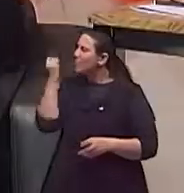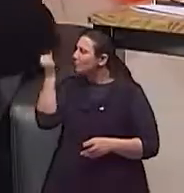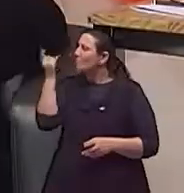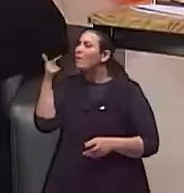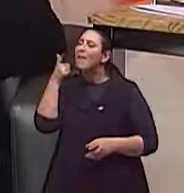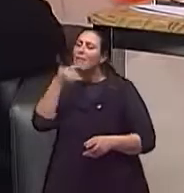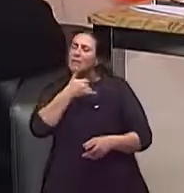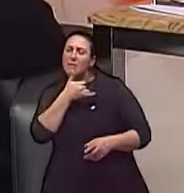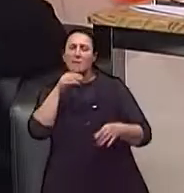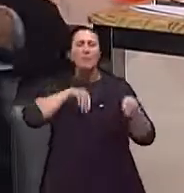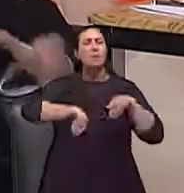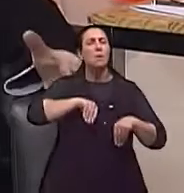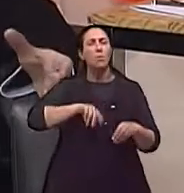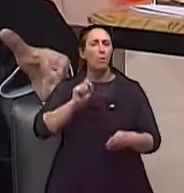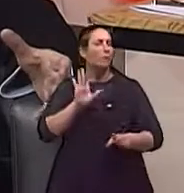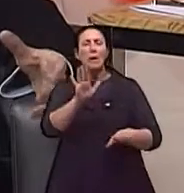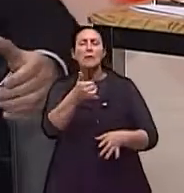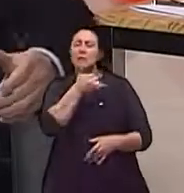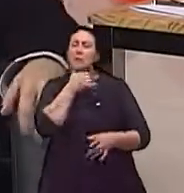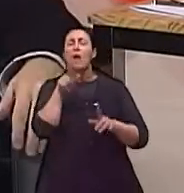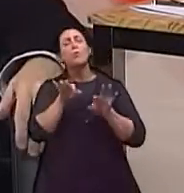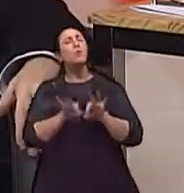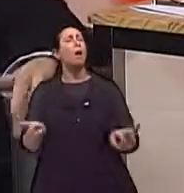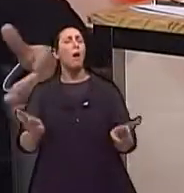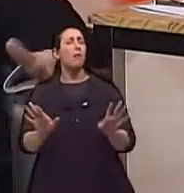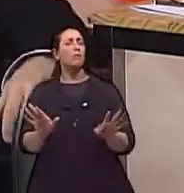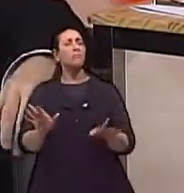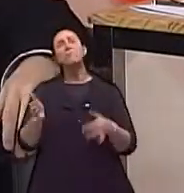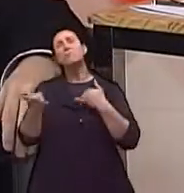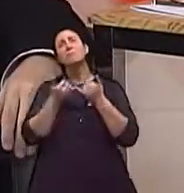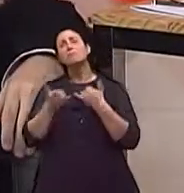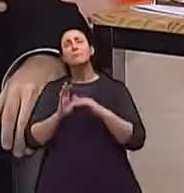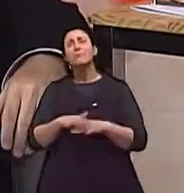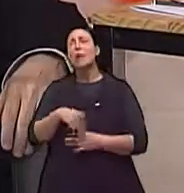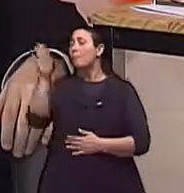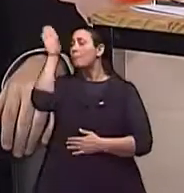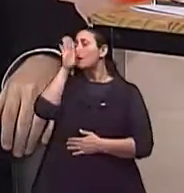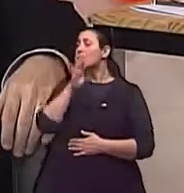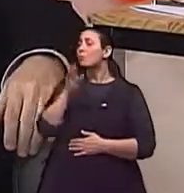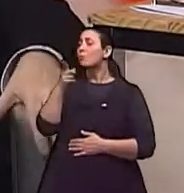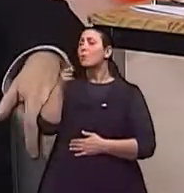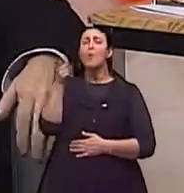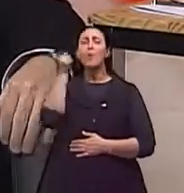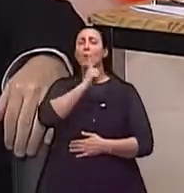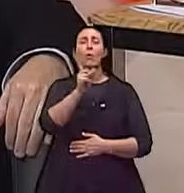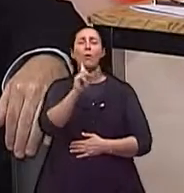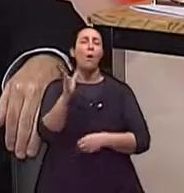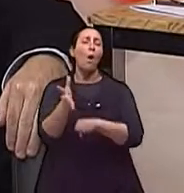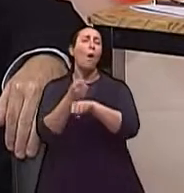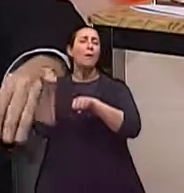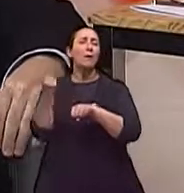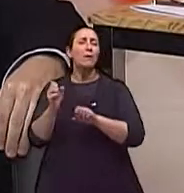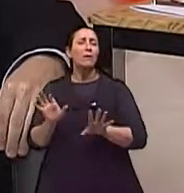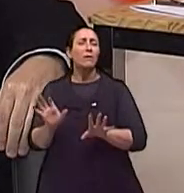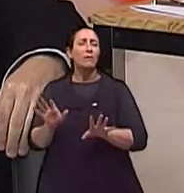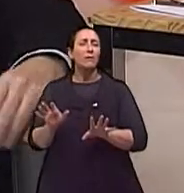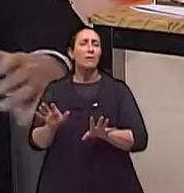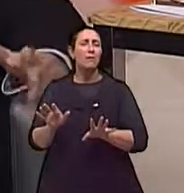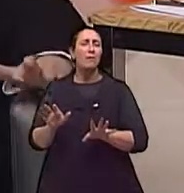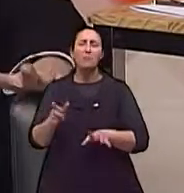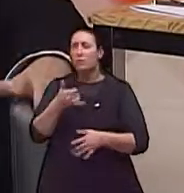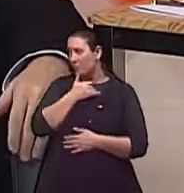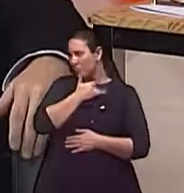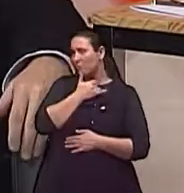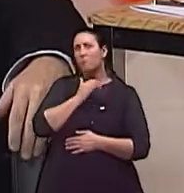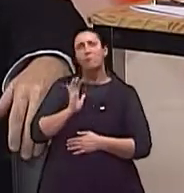depressão tristeza é um sentimento normal né se hoje se o Brasil não ganhar Ah assim né Nós